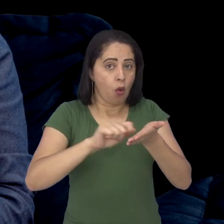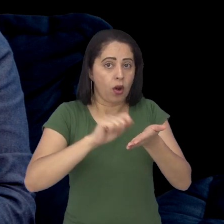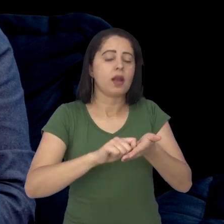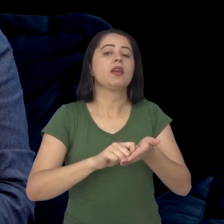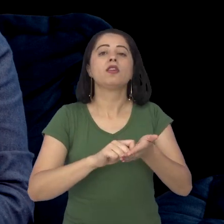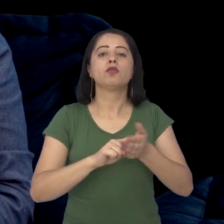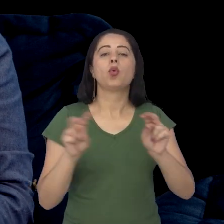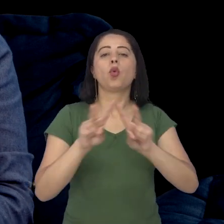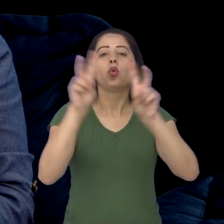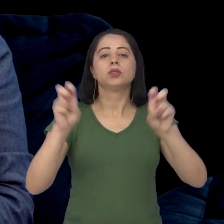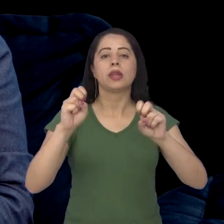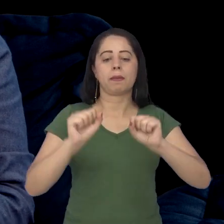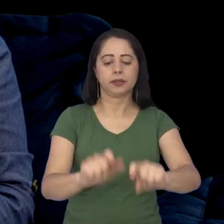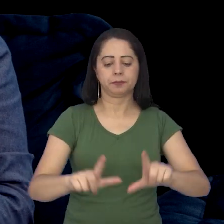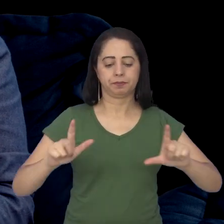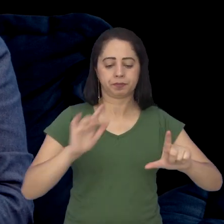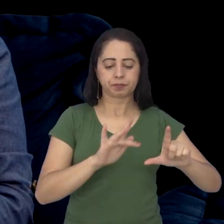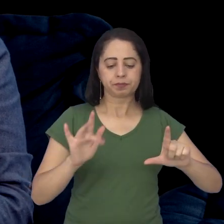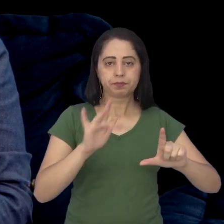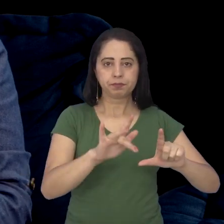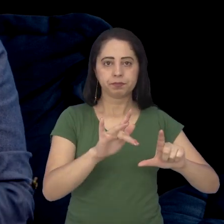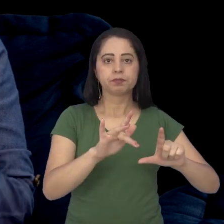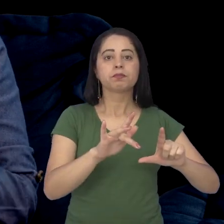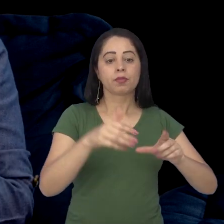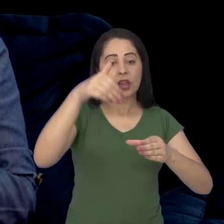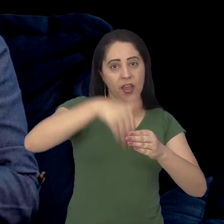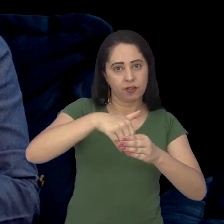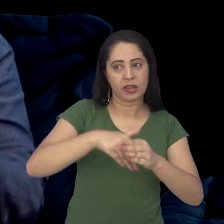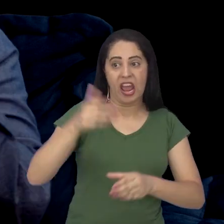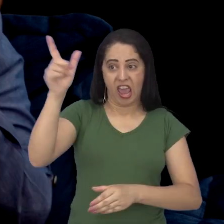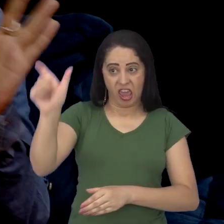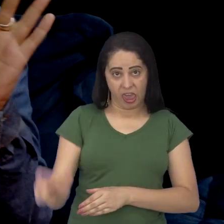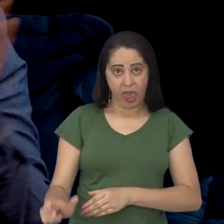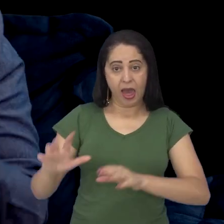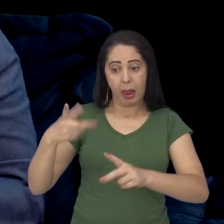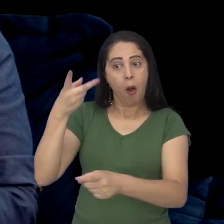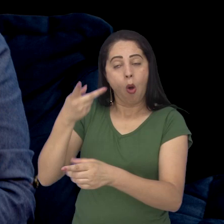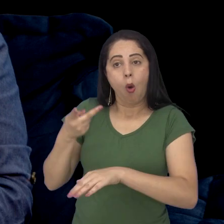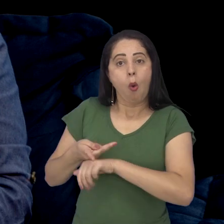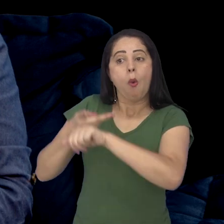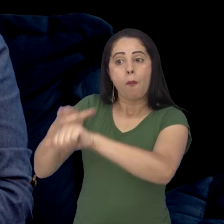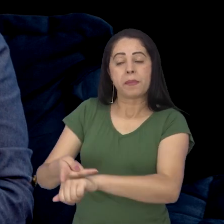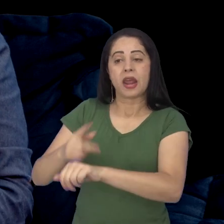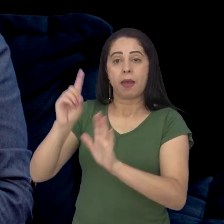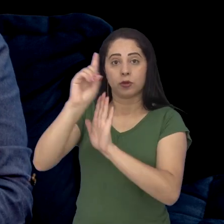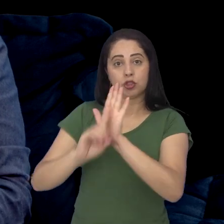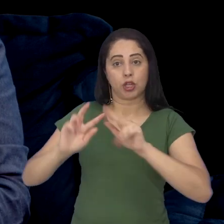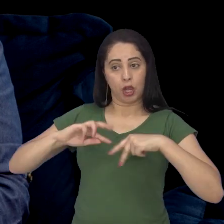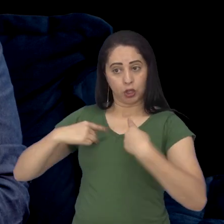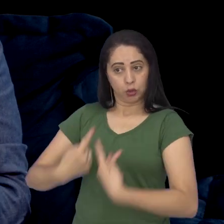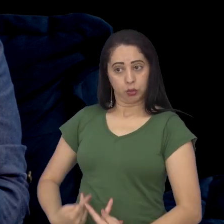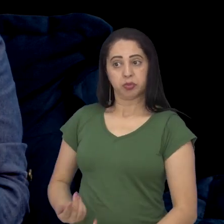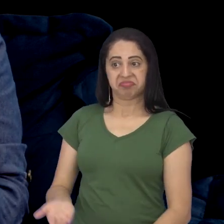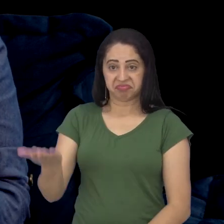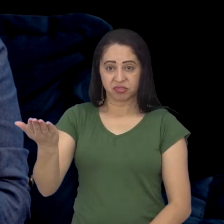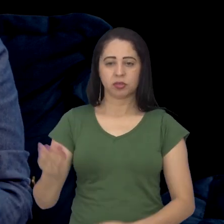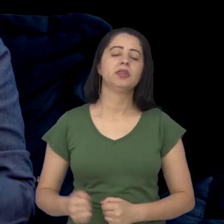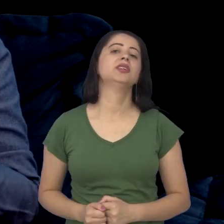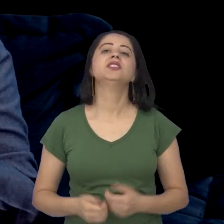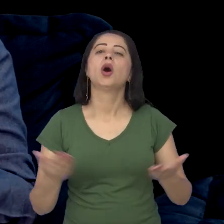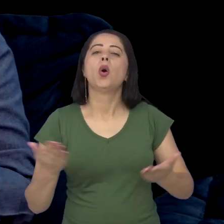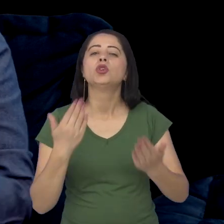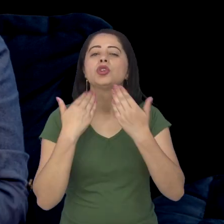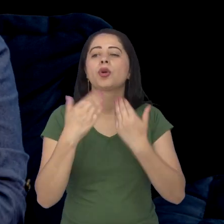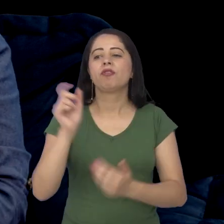eletrônica. Ela também recebeu o prêmio Bete Lobo de Direitos Humanos das Mulheres, oferecido pela Alesp. Hoje eu converso